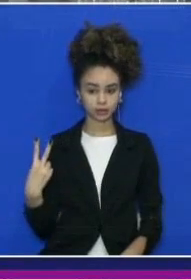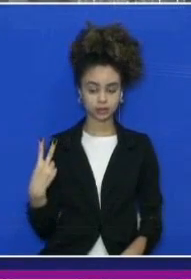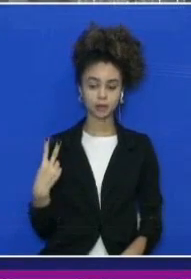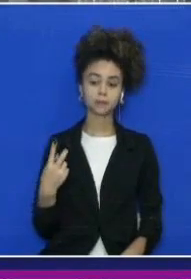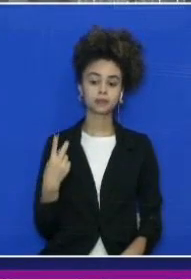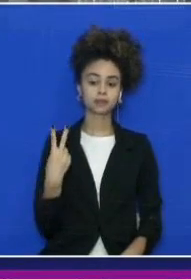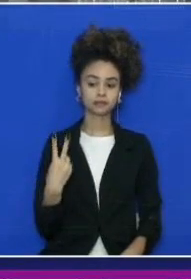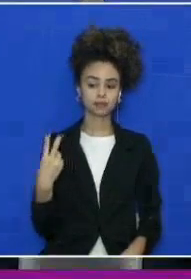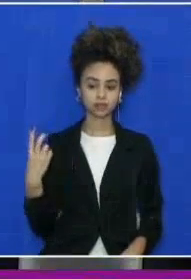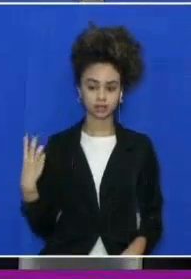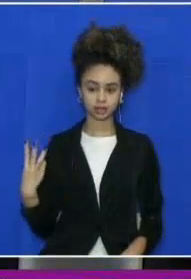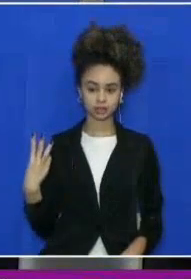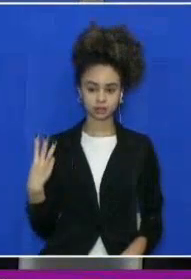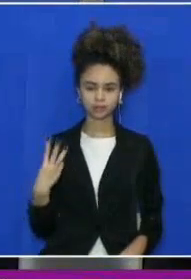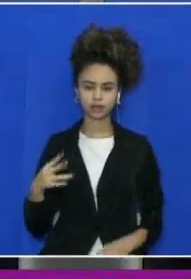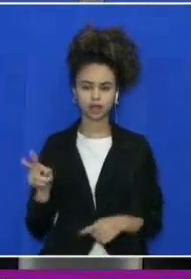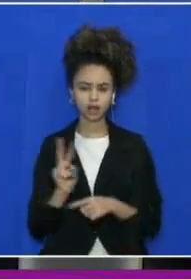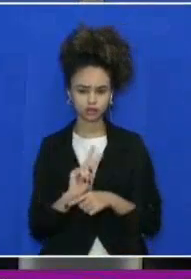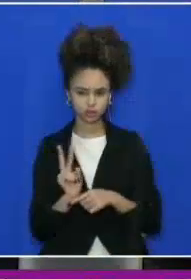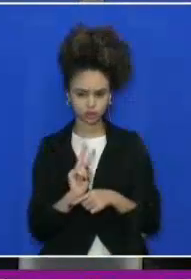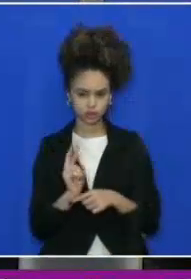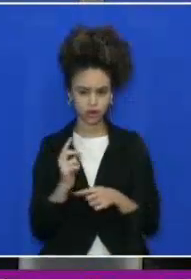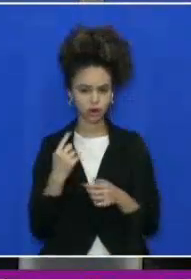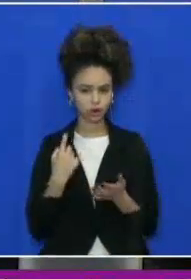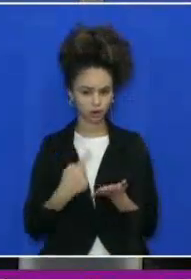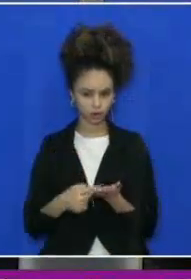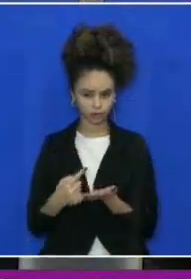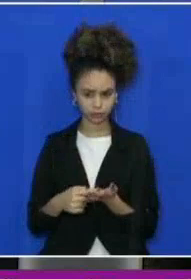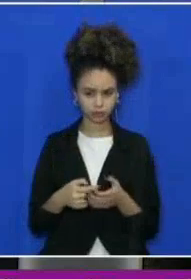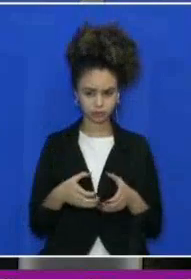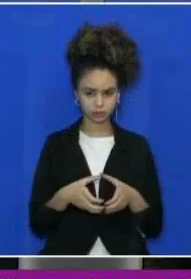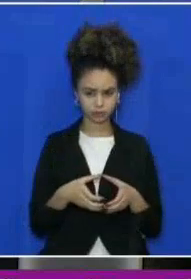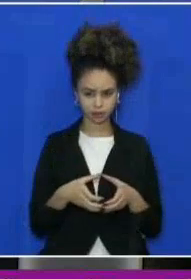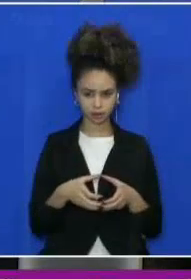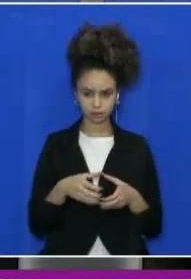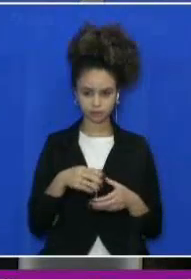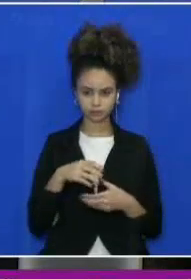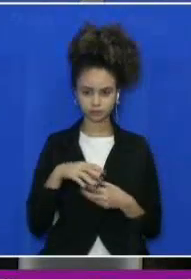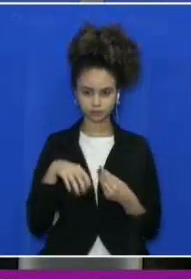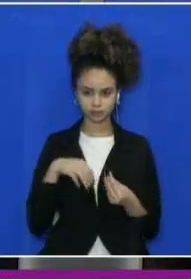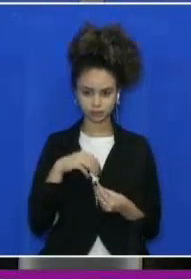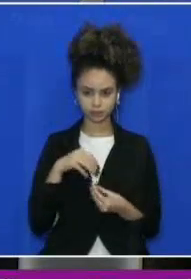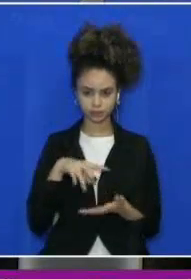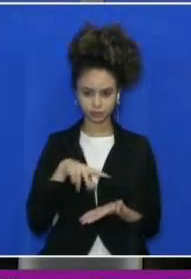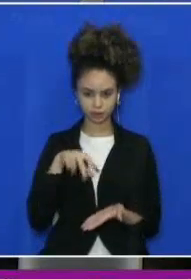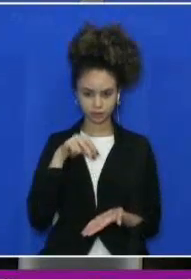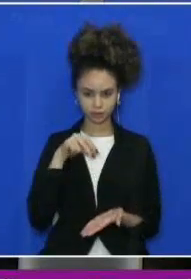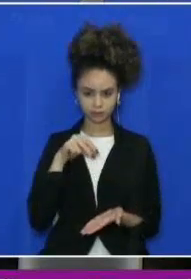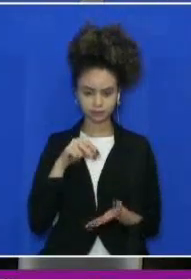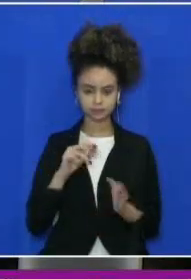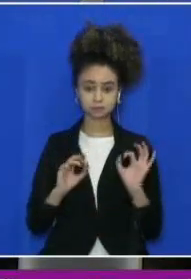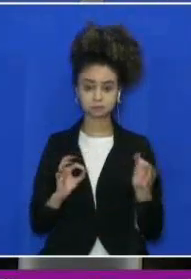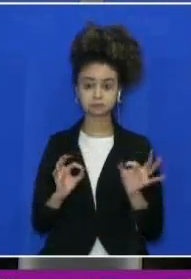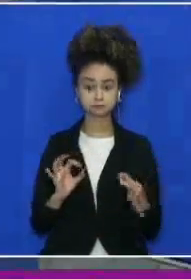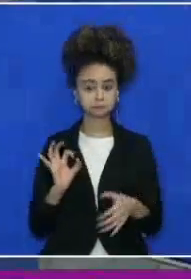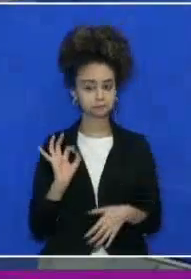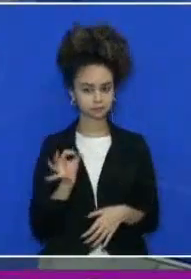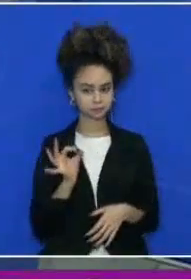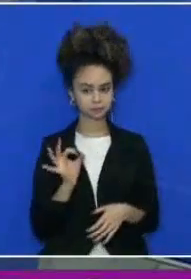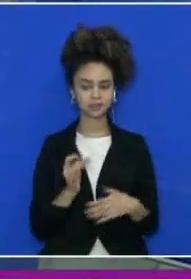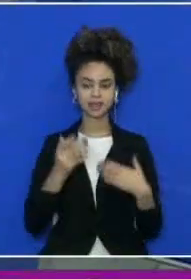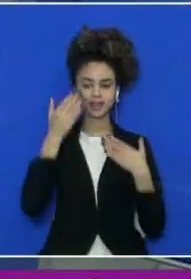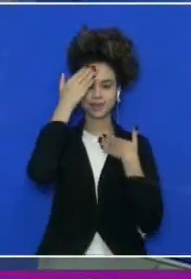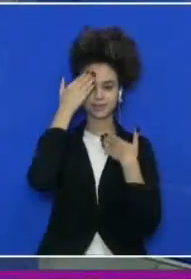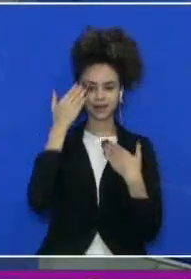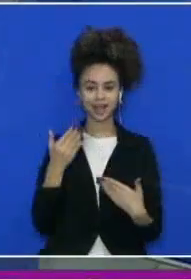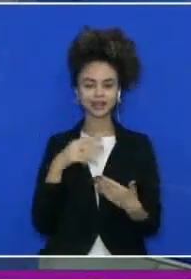22 e 23. As auditoras confirmam as bolas sorteadas? Sim, confirmo. Sim, confirmo. Muito